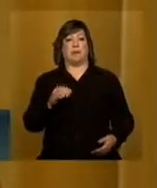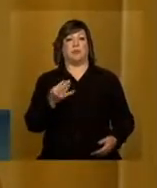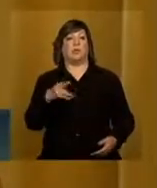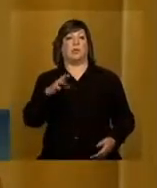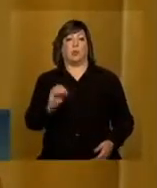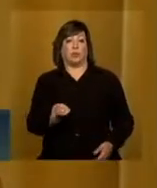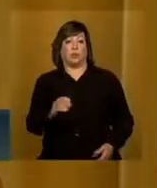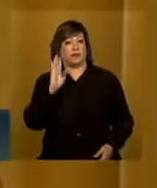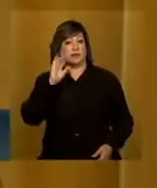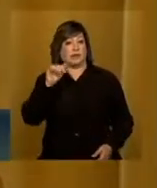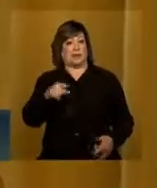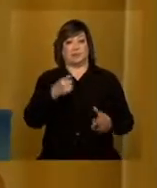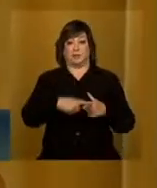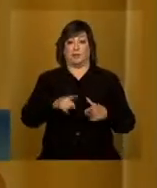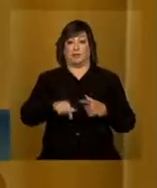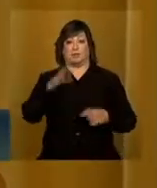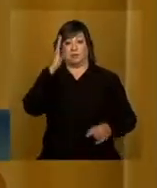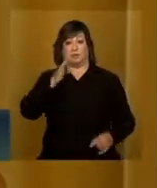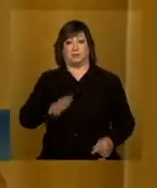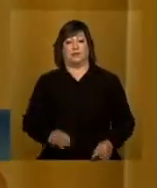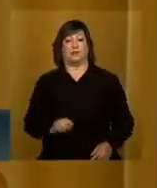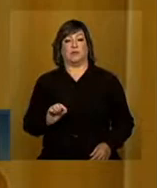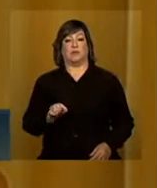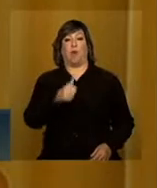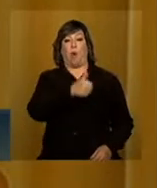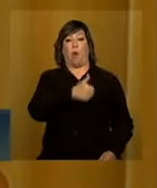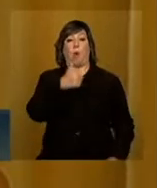eu estou falando em prematuridade, esse é um problema brasileiro, para